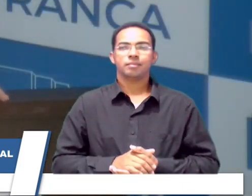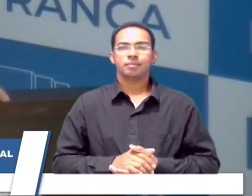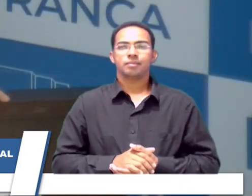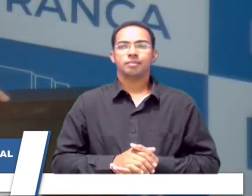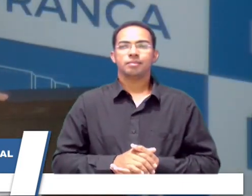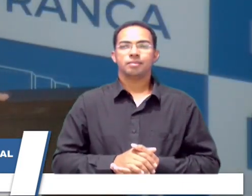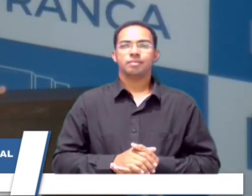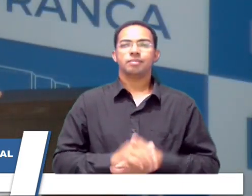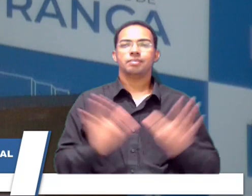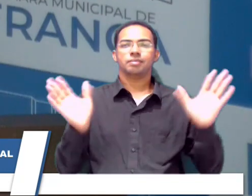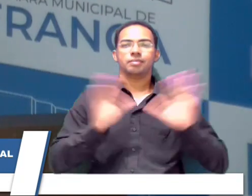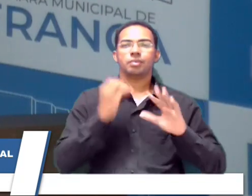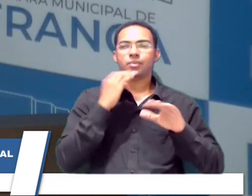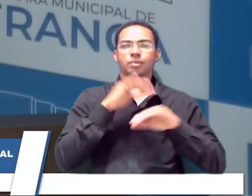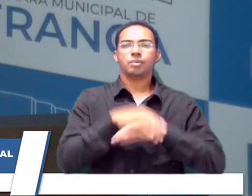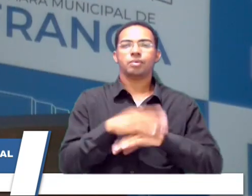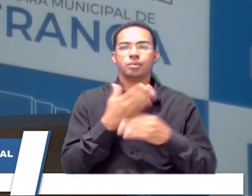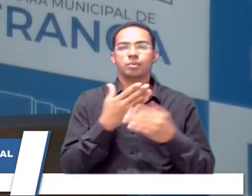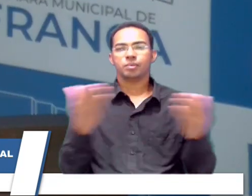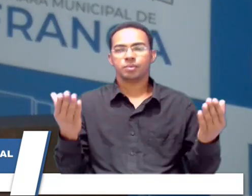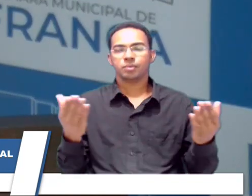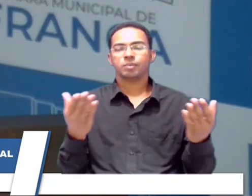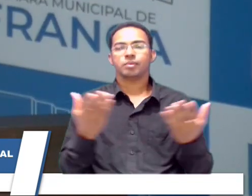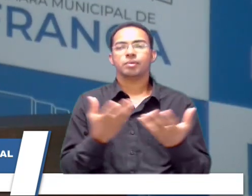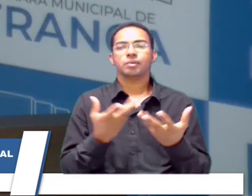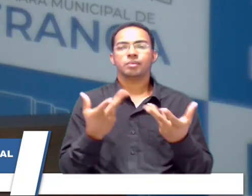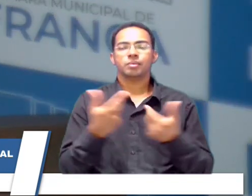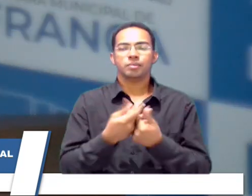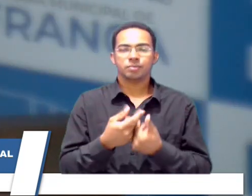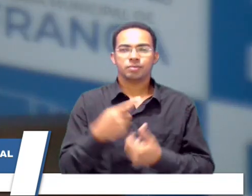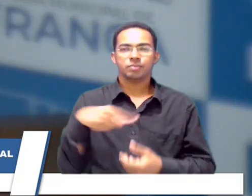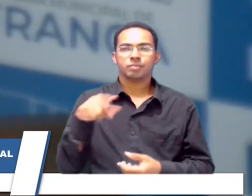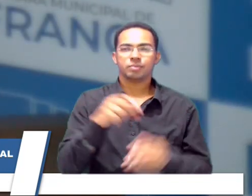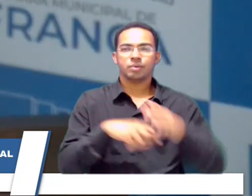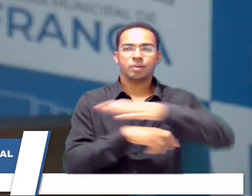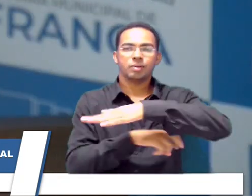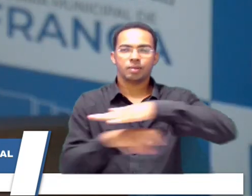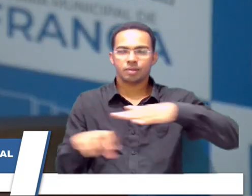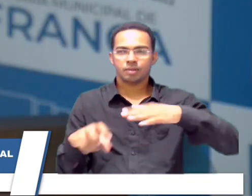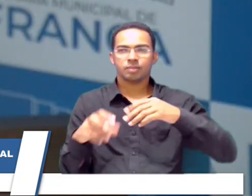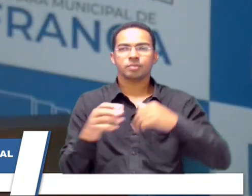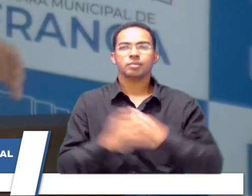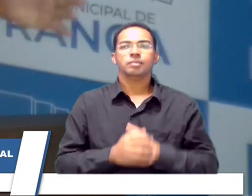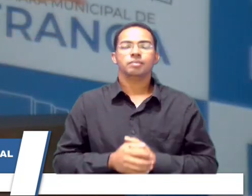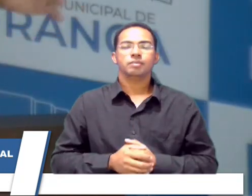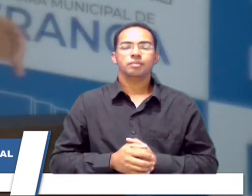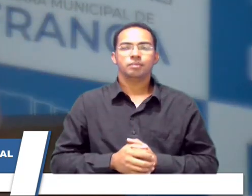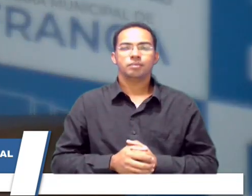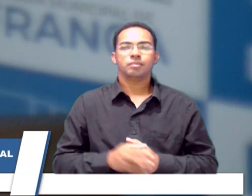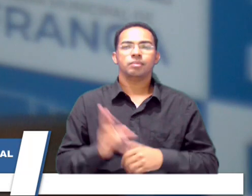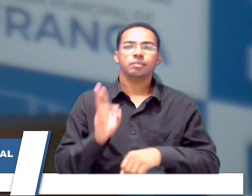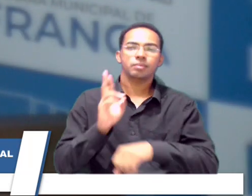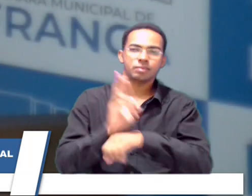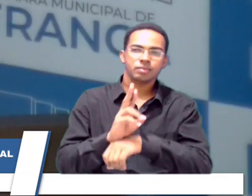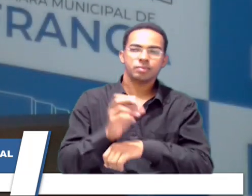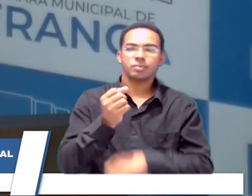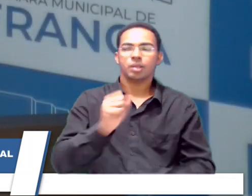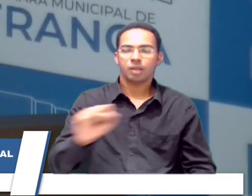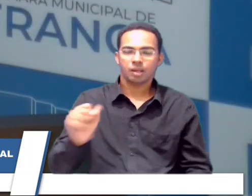Boa noite a todos, pessoal. Boa noite a todos da mesa, representantes da